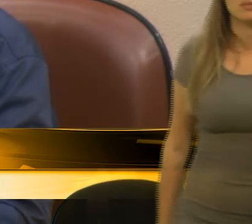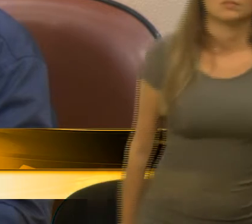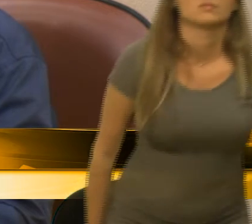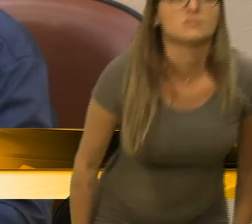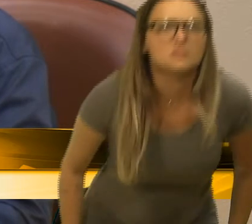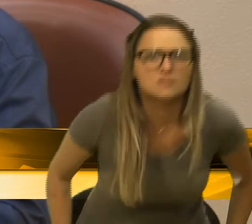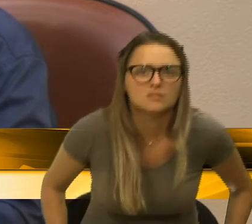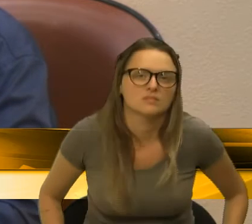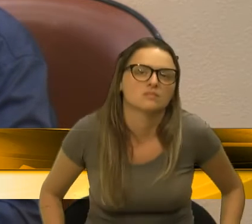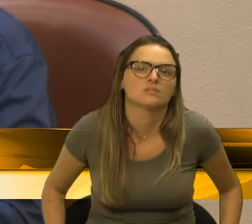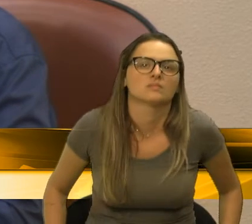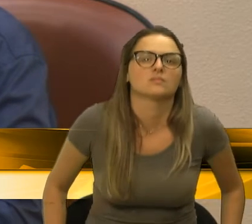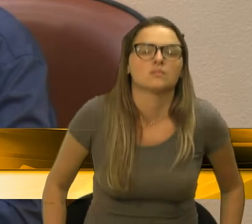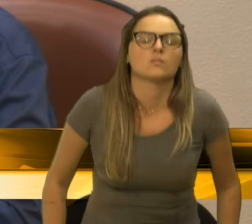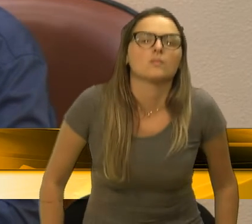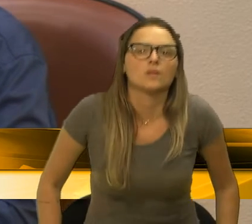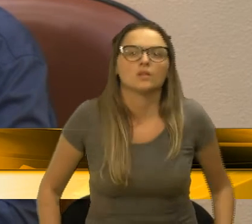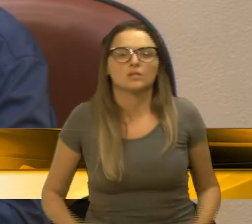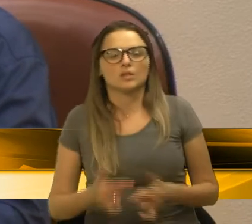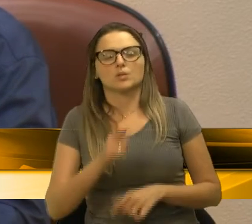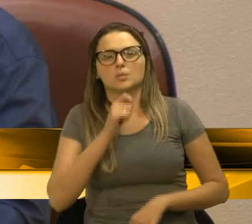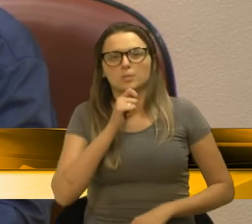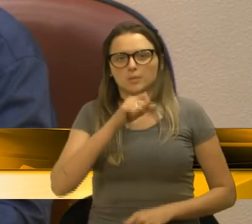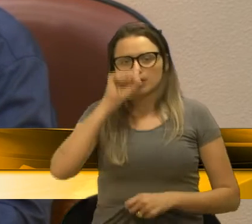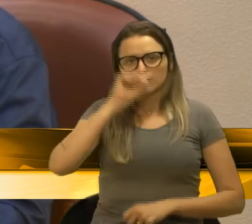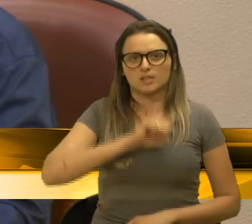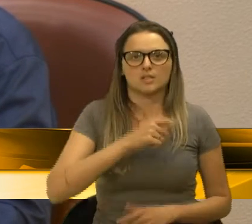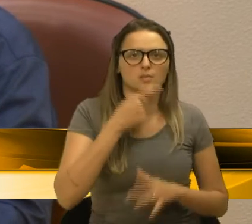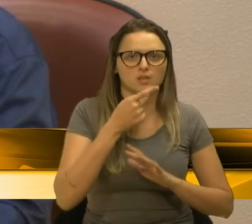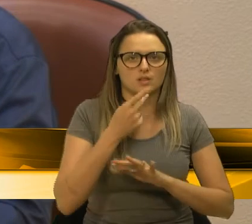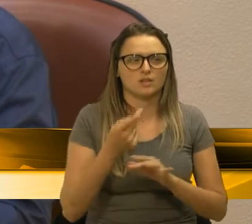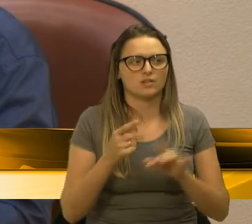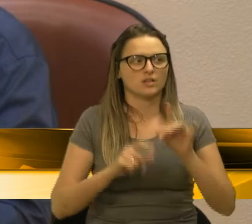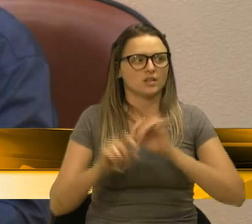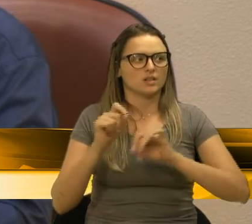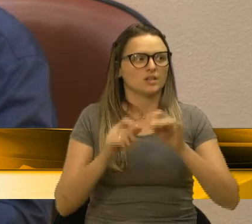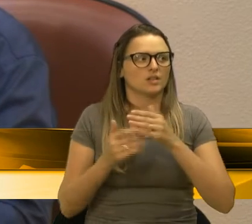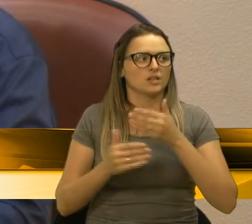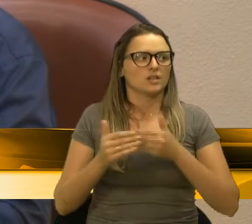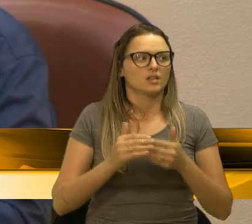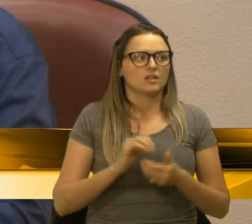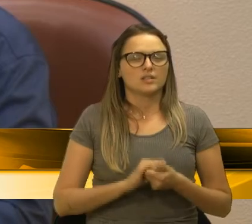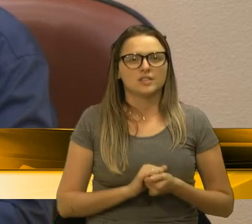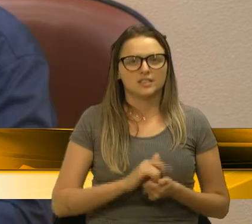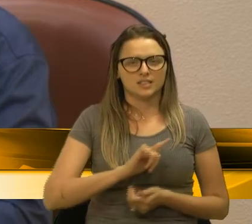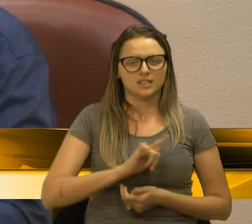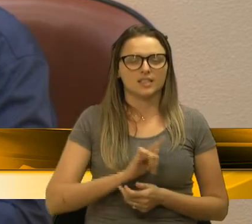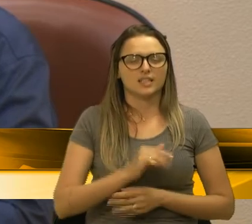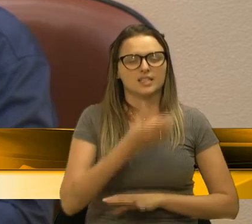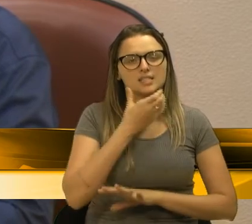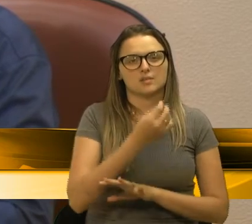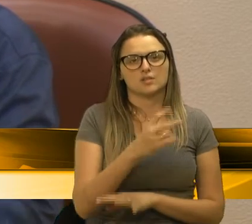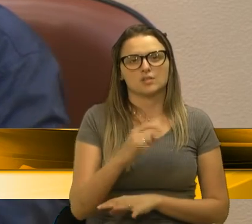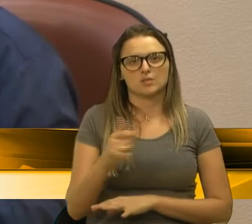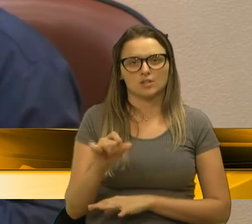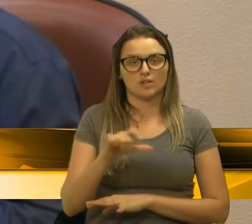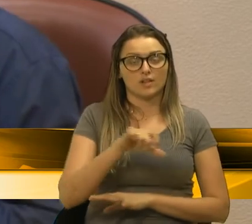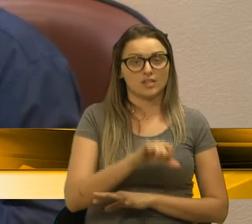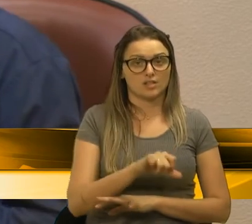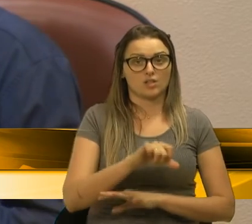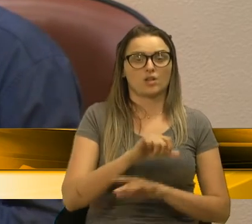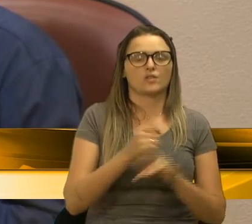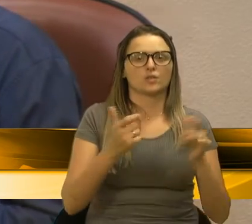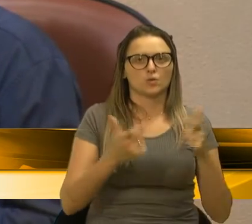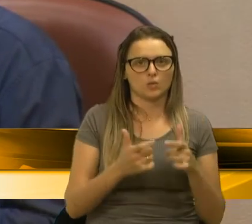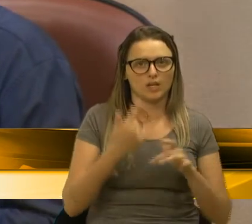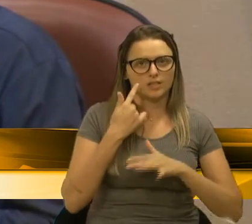sido indicada pela defesa uma data para o depoimento do denunciado, designo a audiência para que esta ocorra no dia 9 de dezembro de 2019, às 9 horas, na